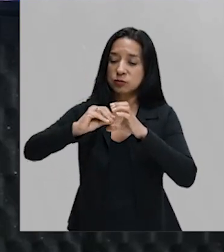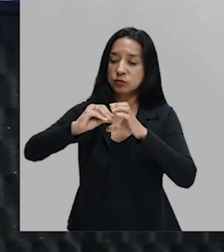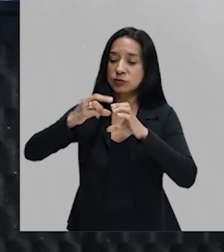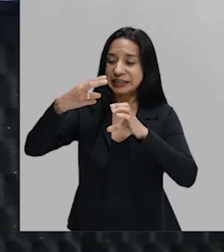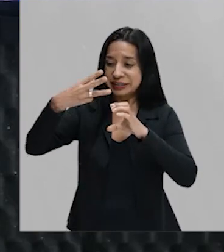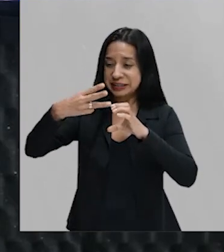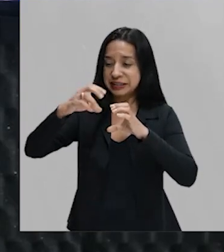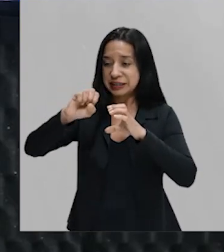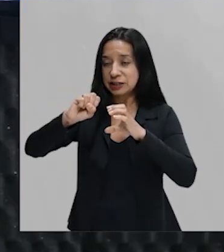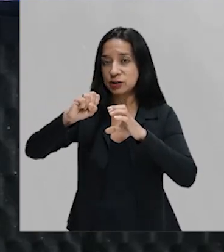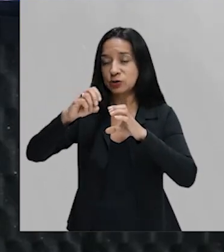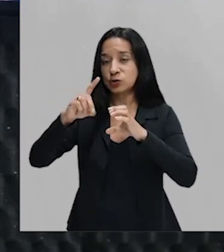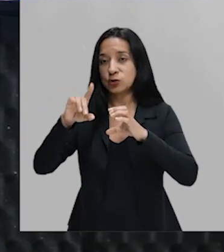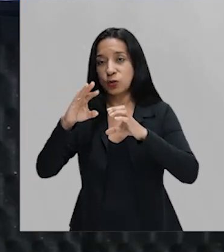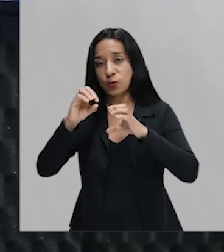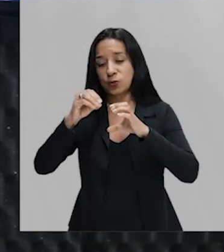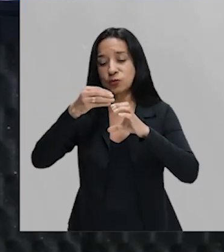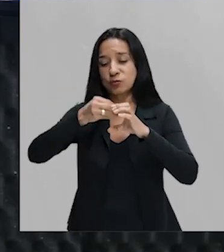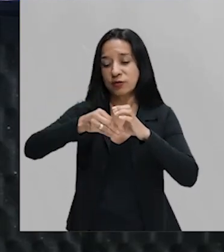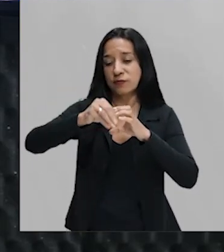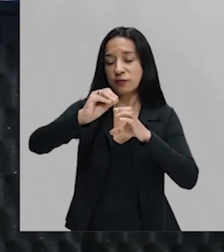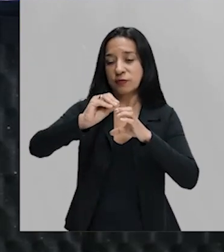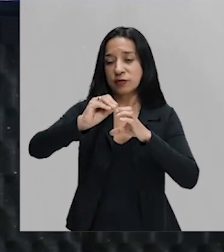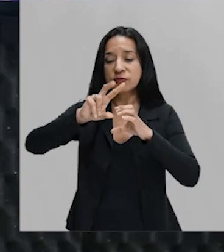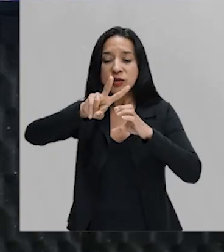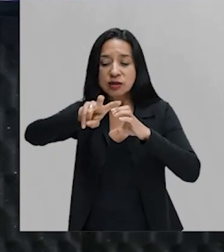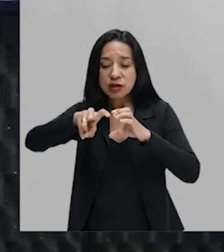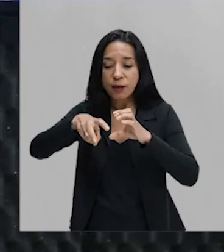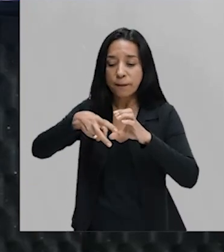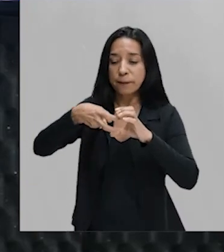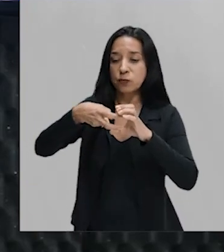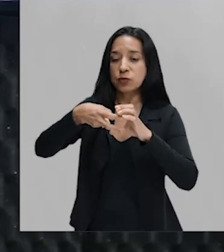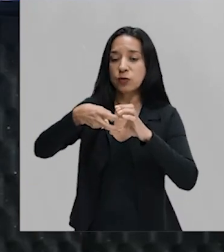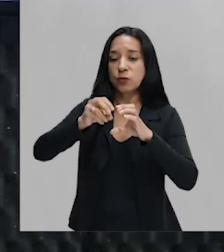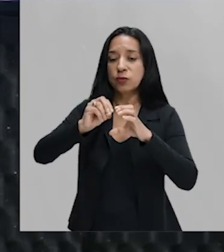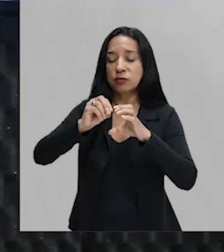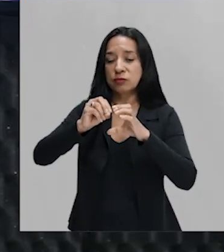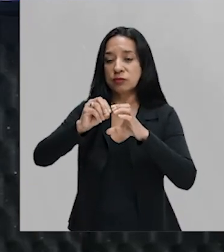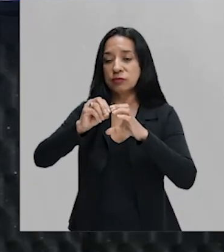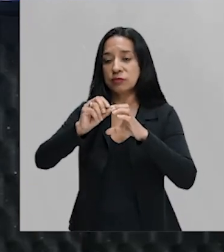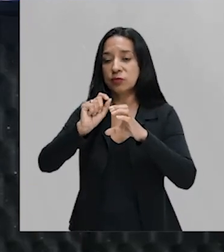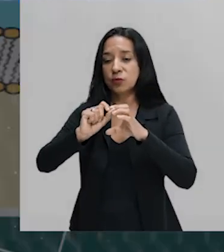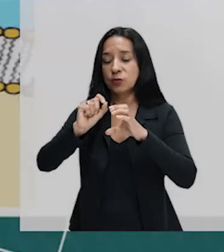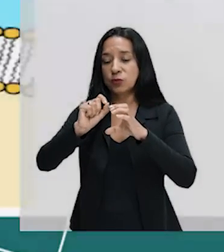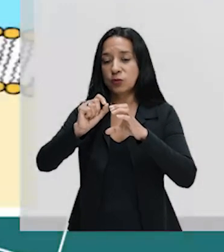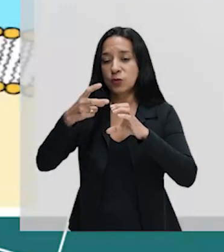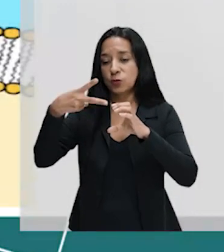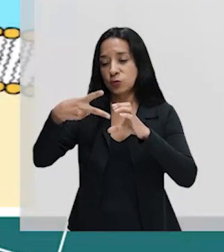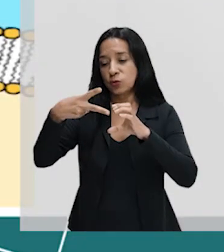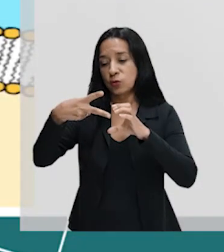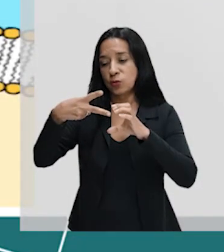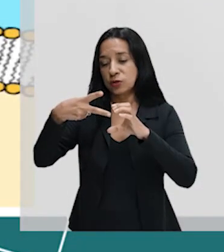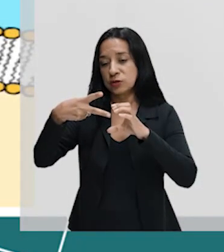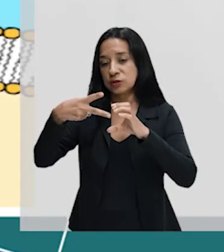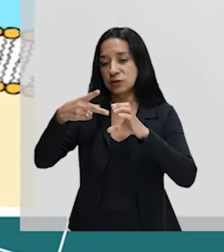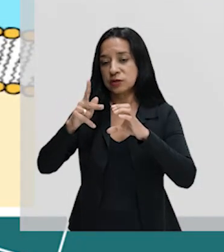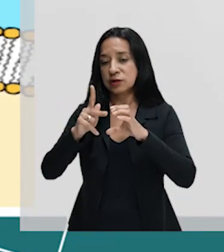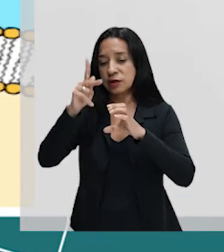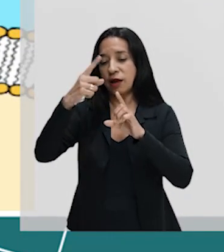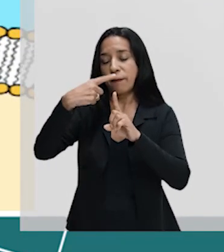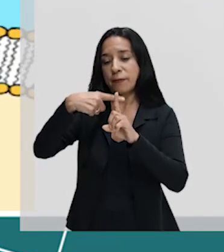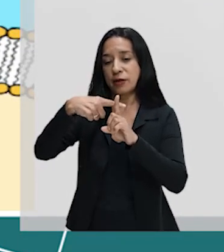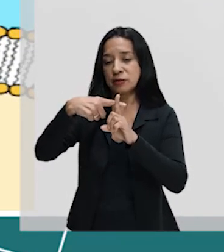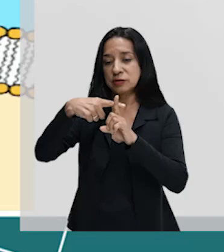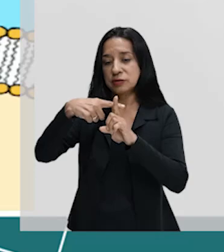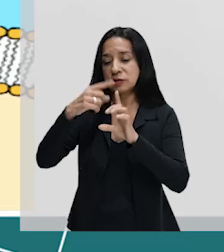sódios para fora da célula, ela vai capturar o quê? Olha só, ela vai capturar 2 íons de potássio, que